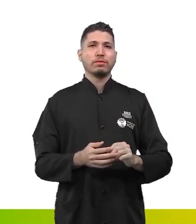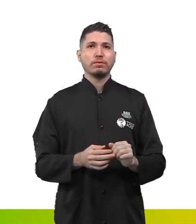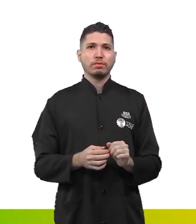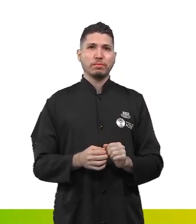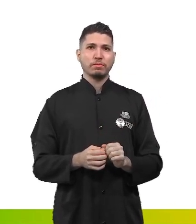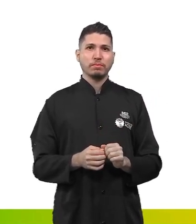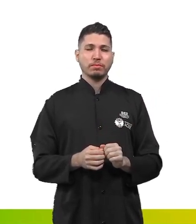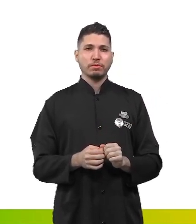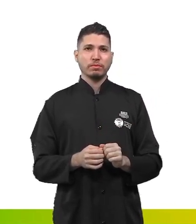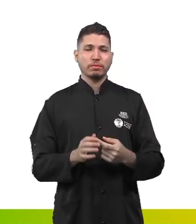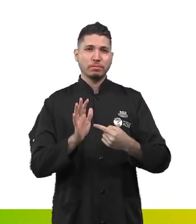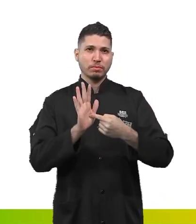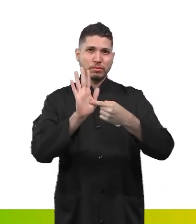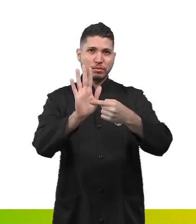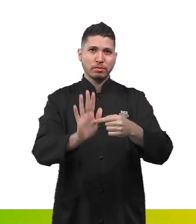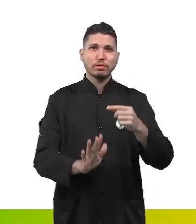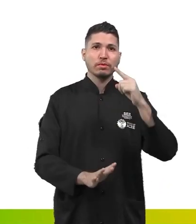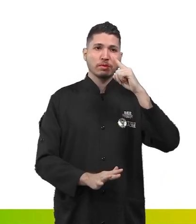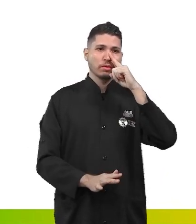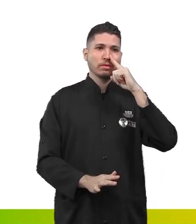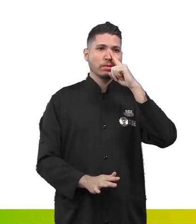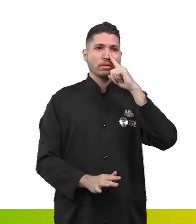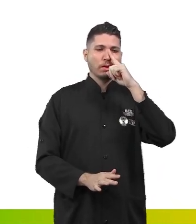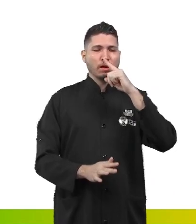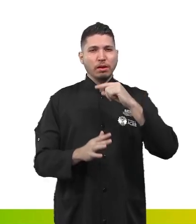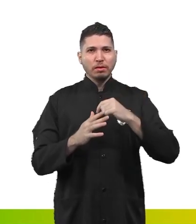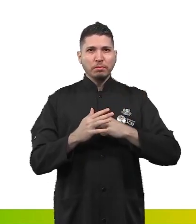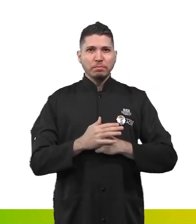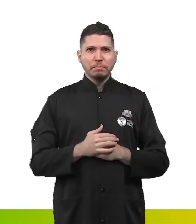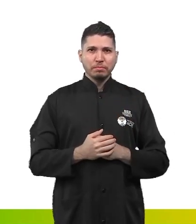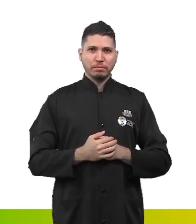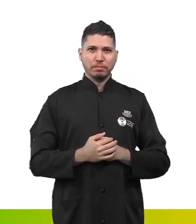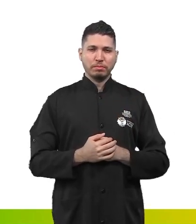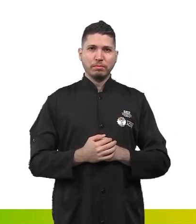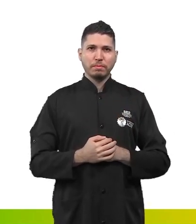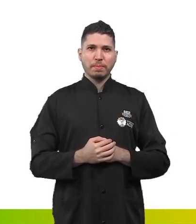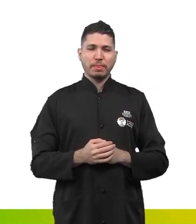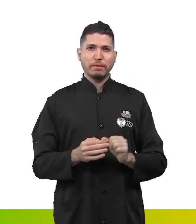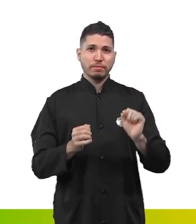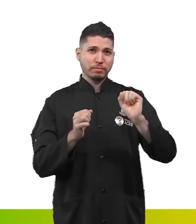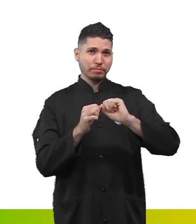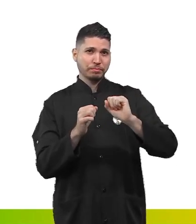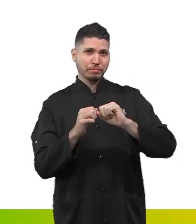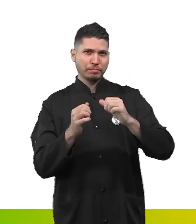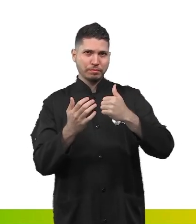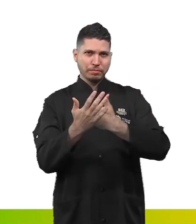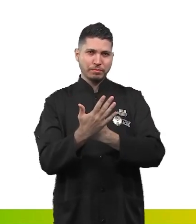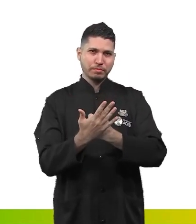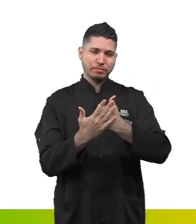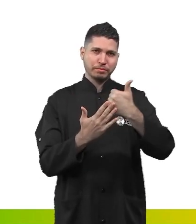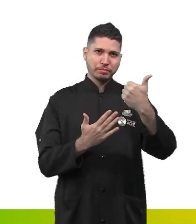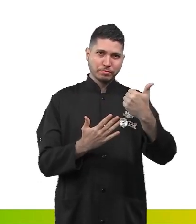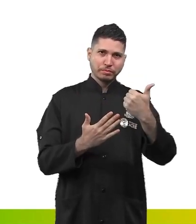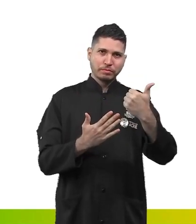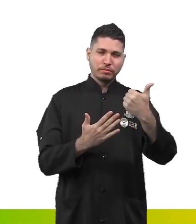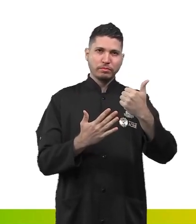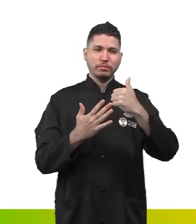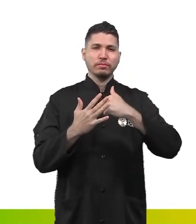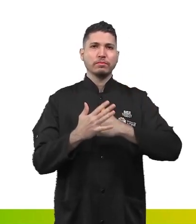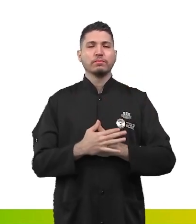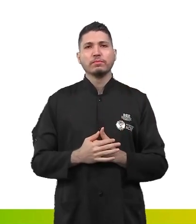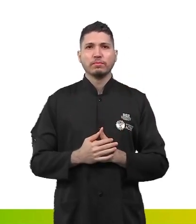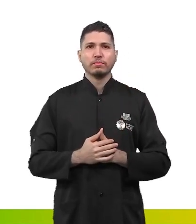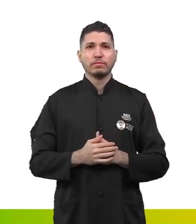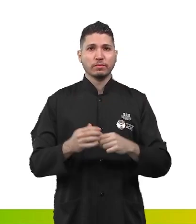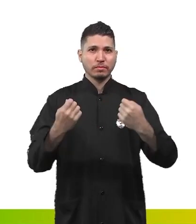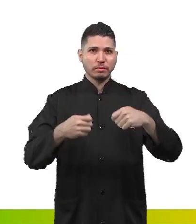possíveis. Não basta boas intenções de não prejudicar. É preciso evitar